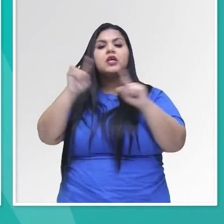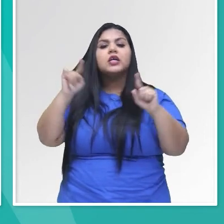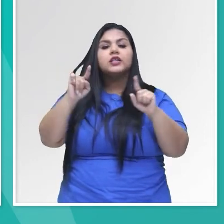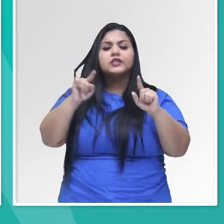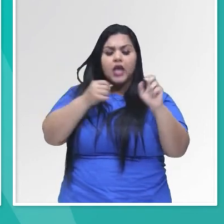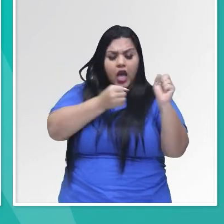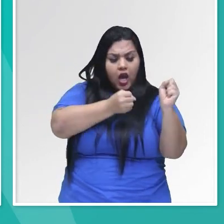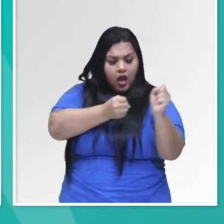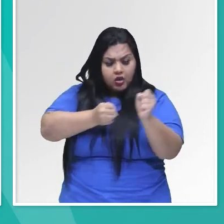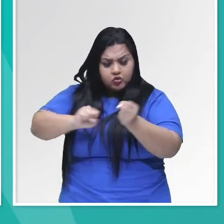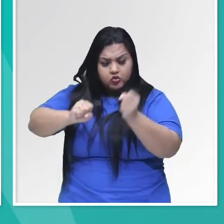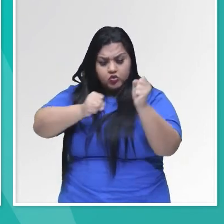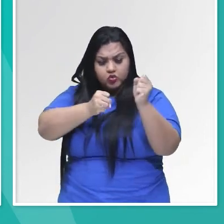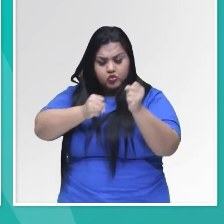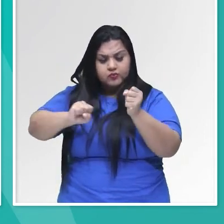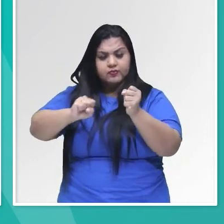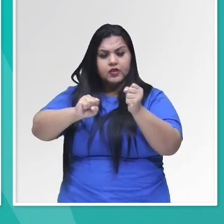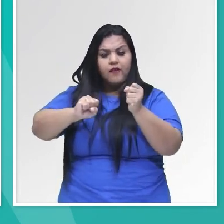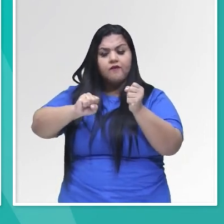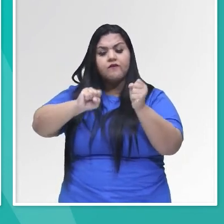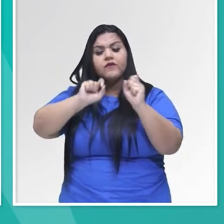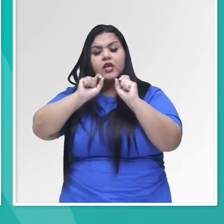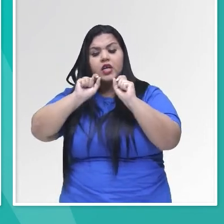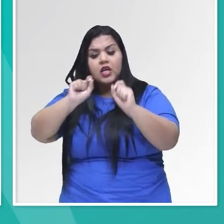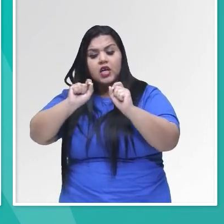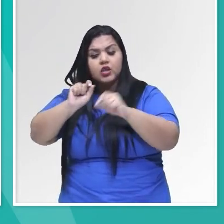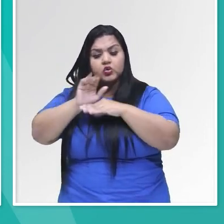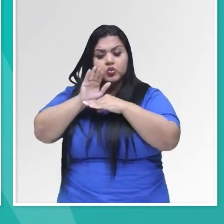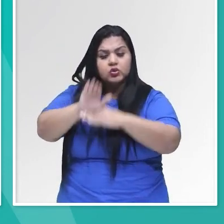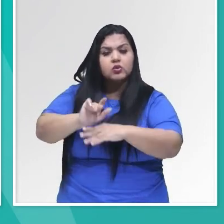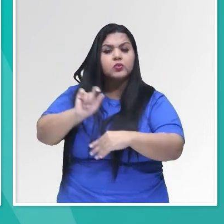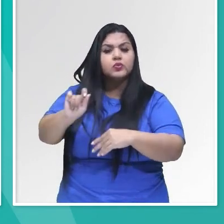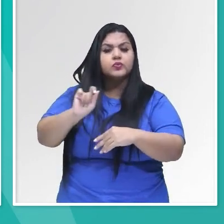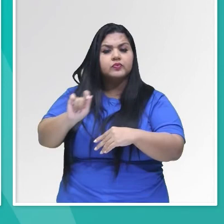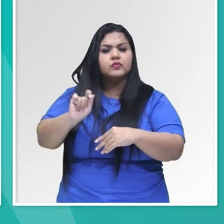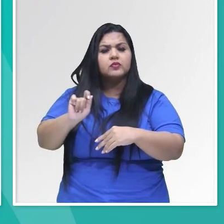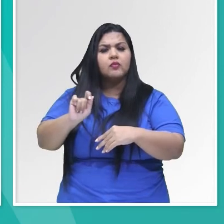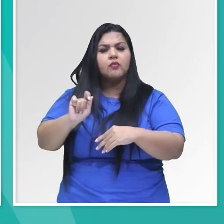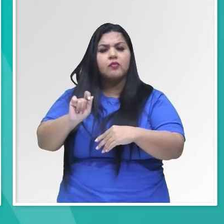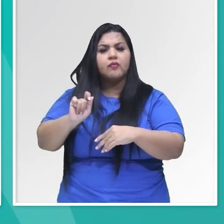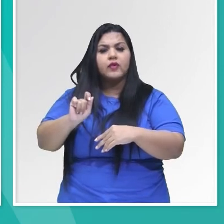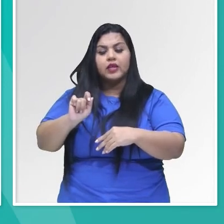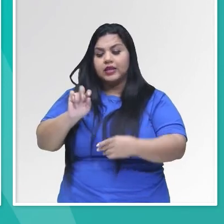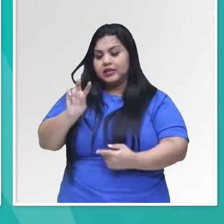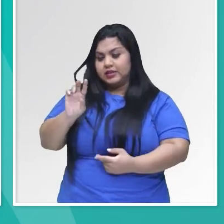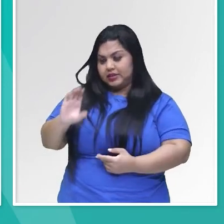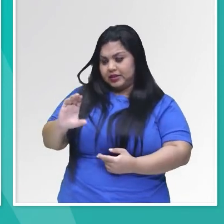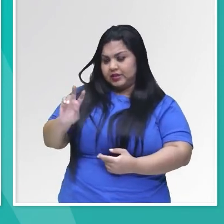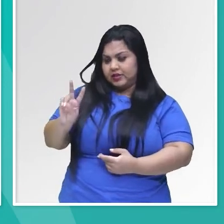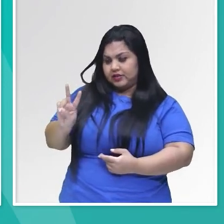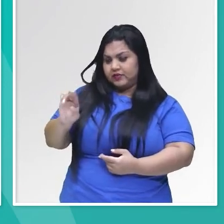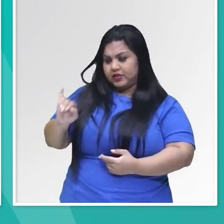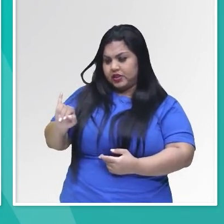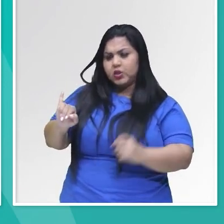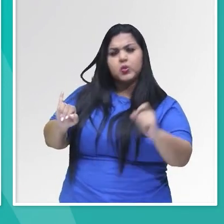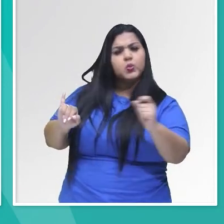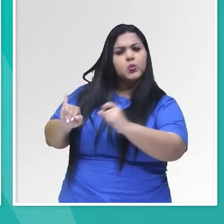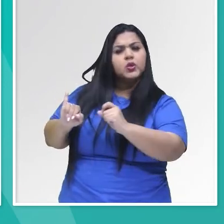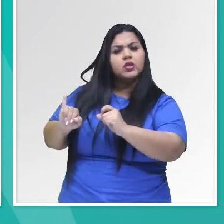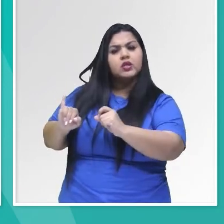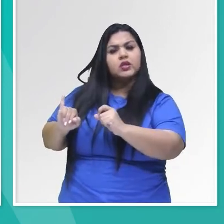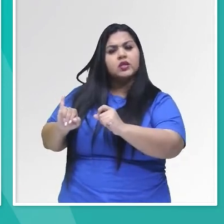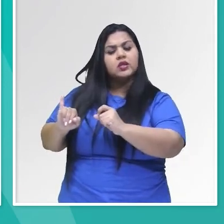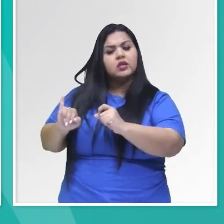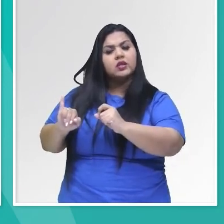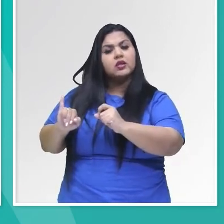quê? A varrer o quê? Aí você vai lembrar. O que é CVI? Eita, CVI, o que é? CVI é